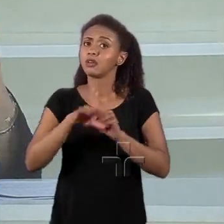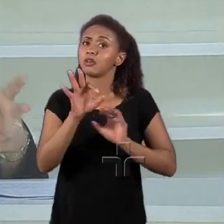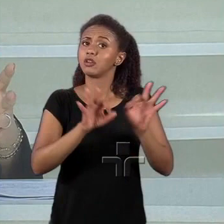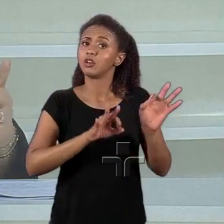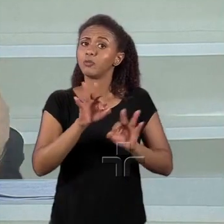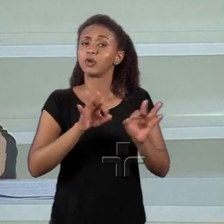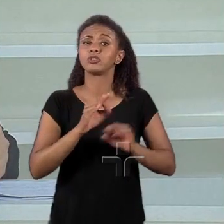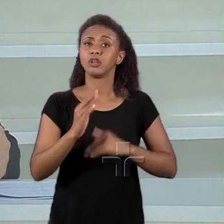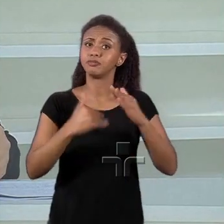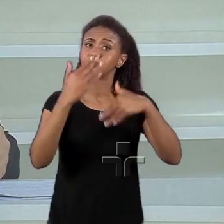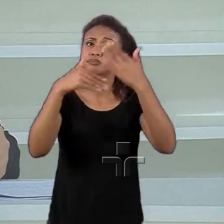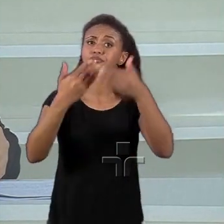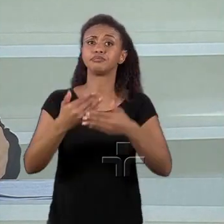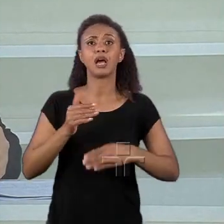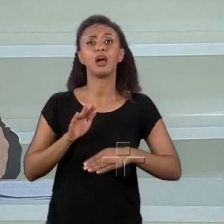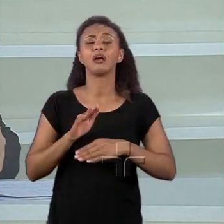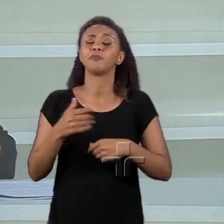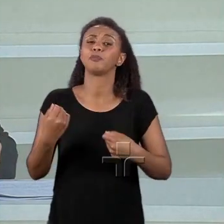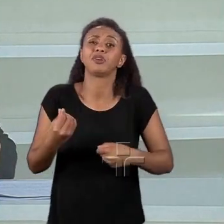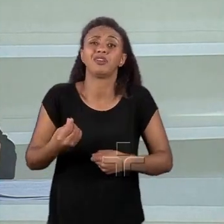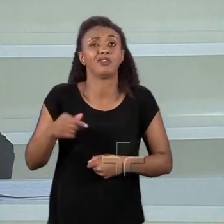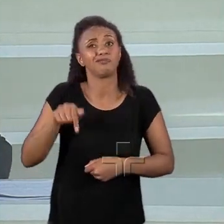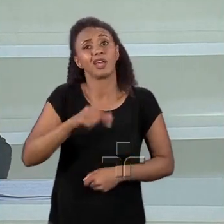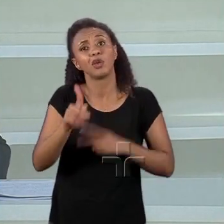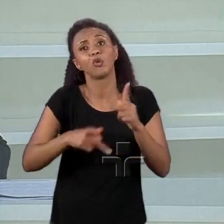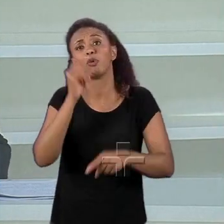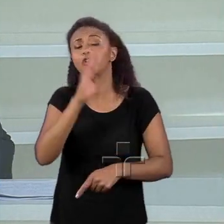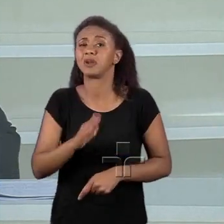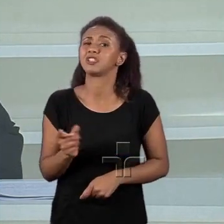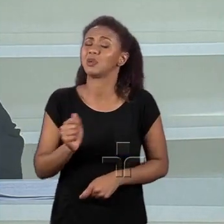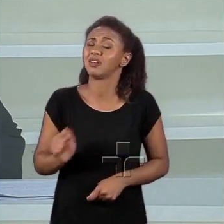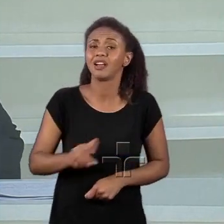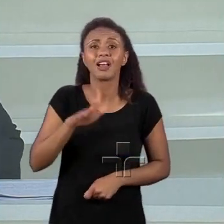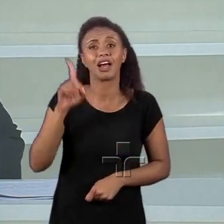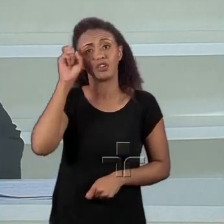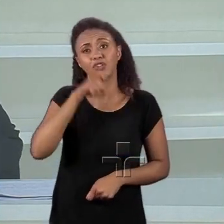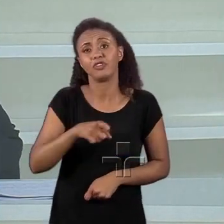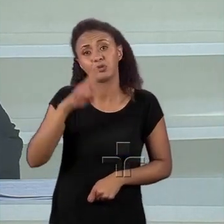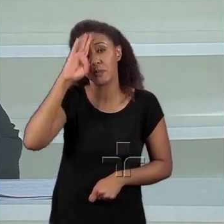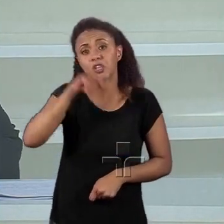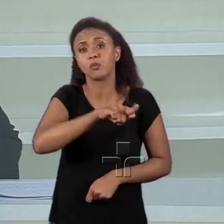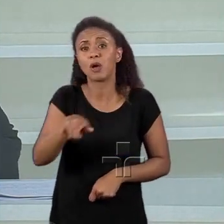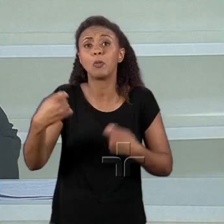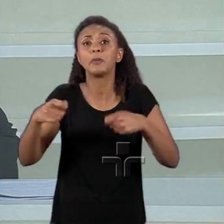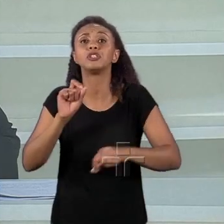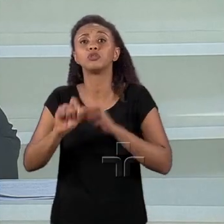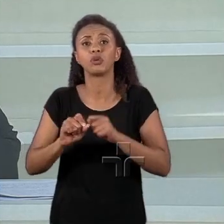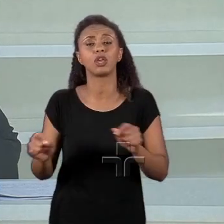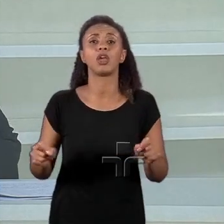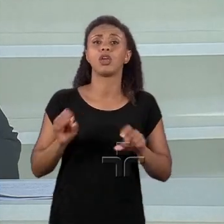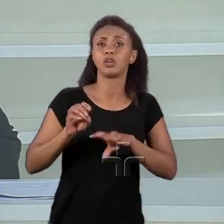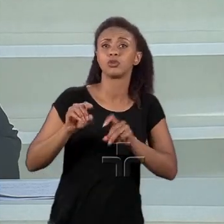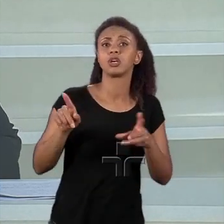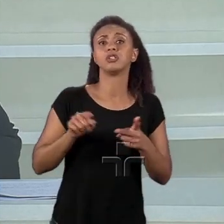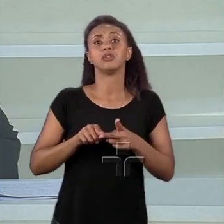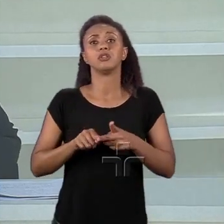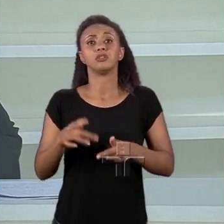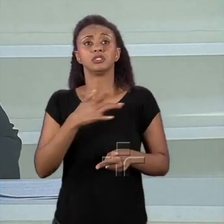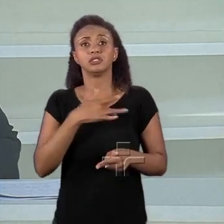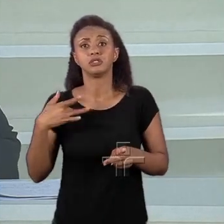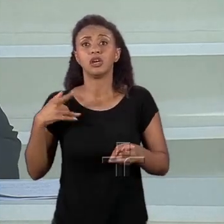tão caros para o povo brasileiro, principalmente aqueles que mais precisam. Educação, saúde